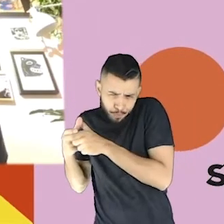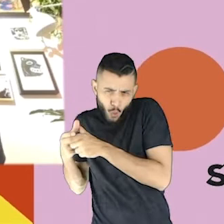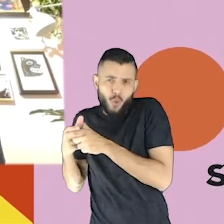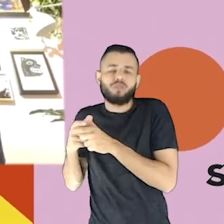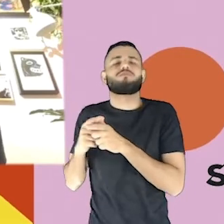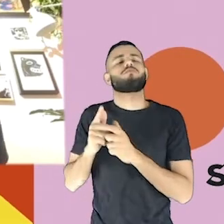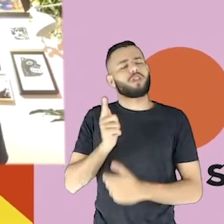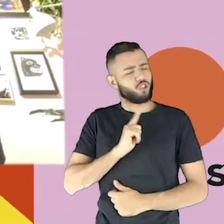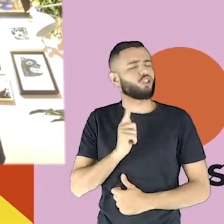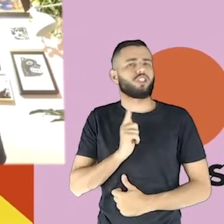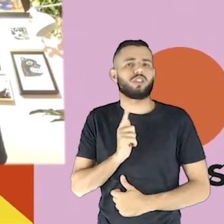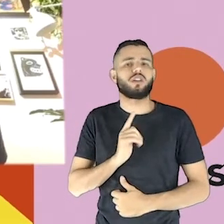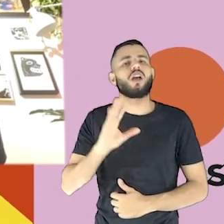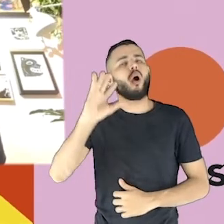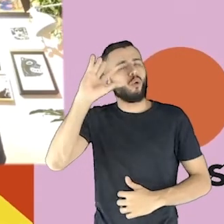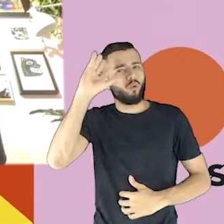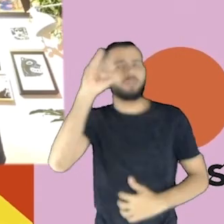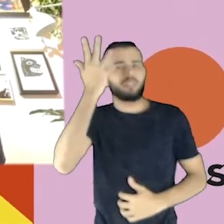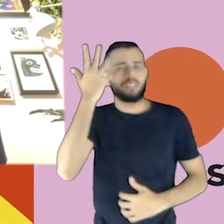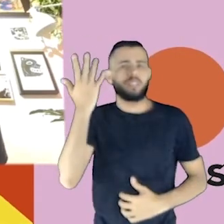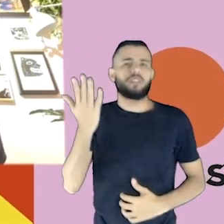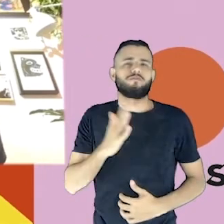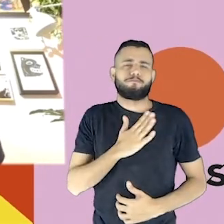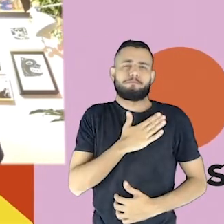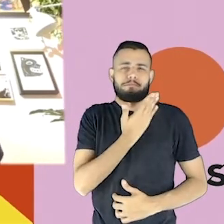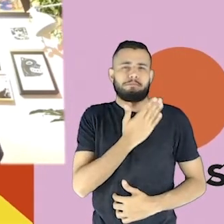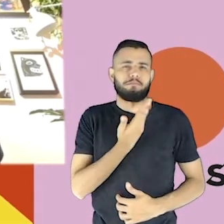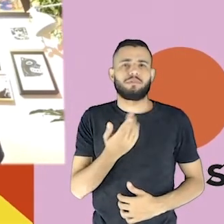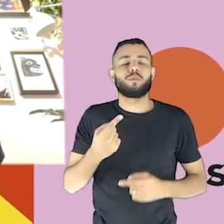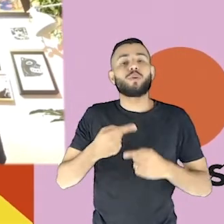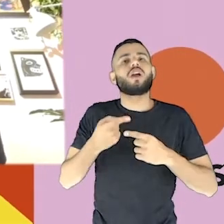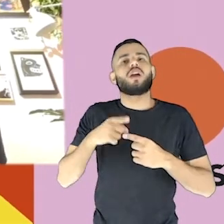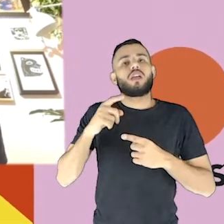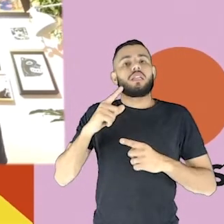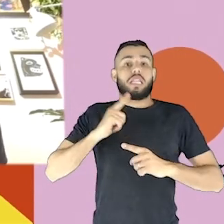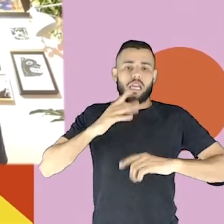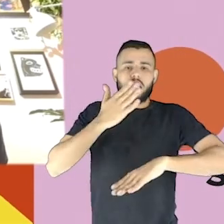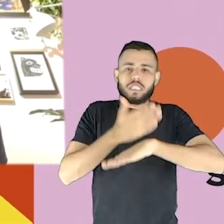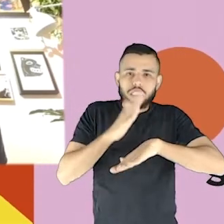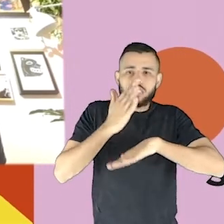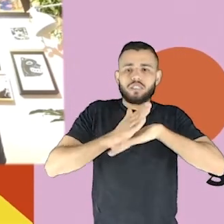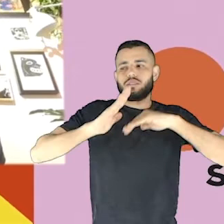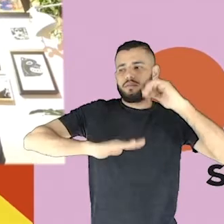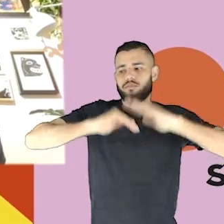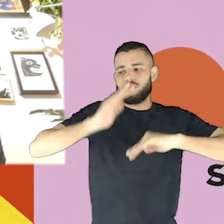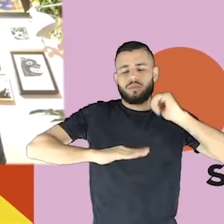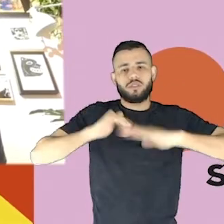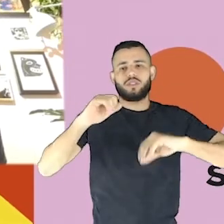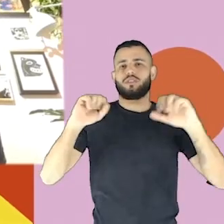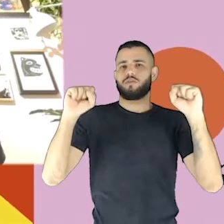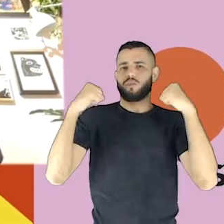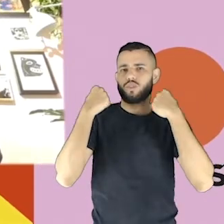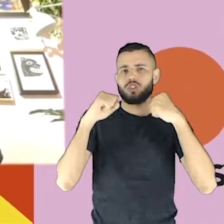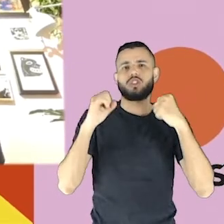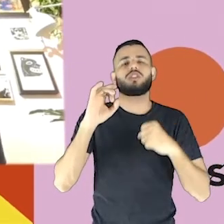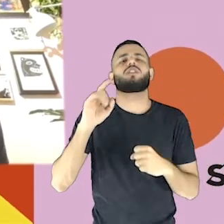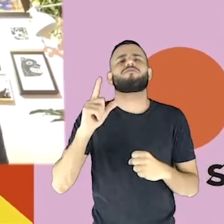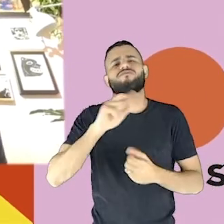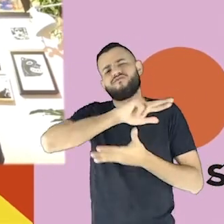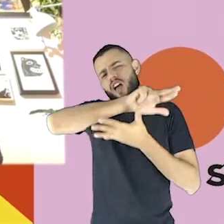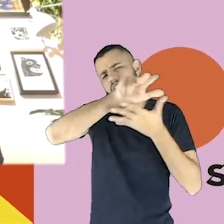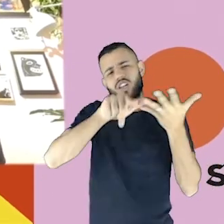tinha. E rolava também, porque você tem práticas esportivas, não tem só teorias, estudo de anatomia,